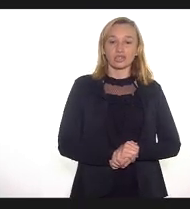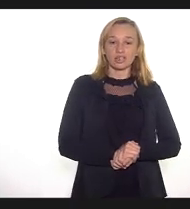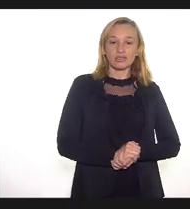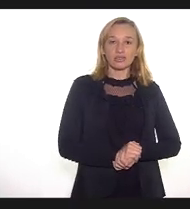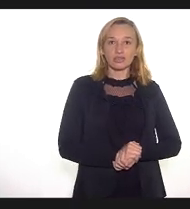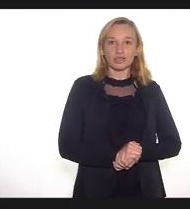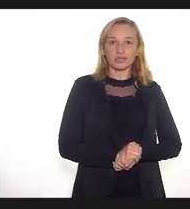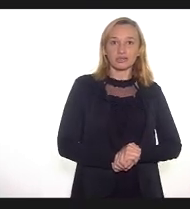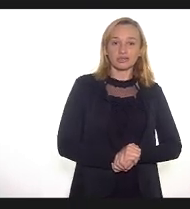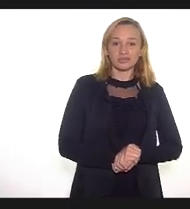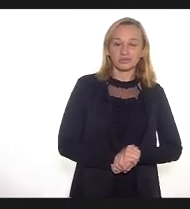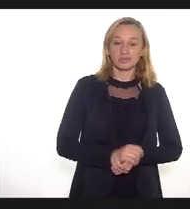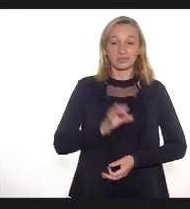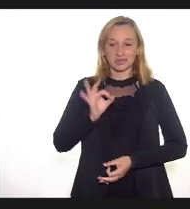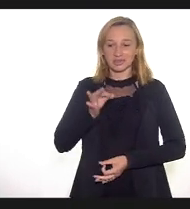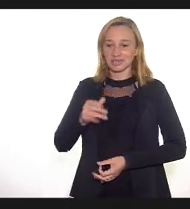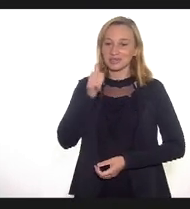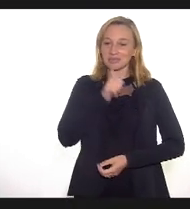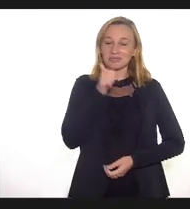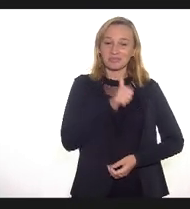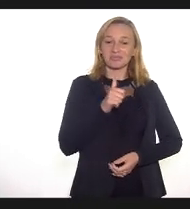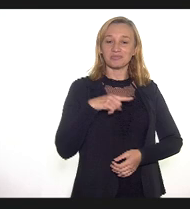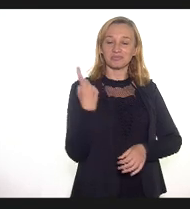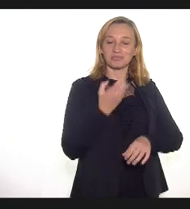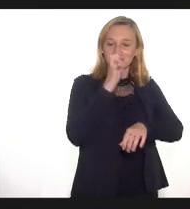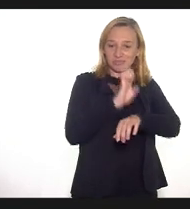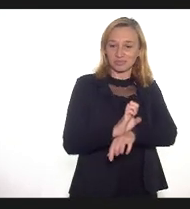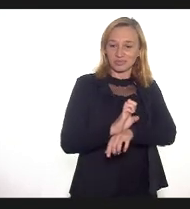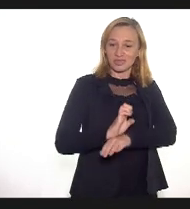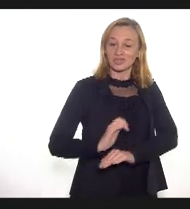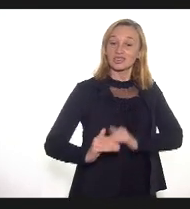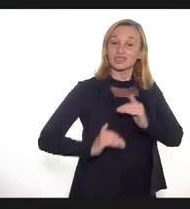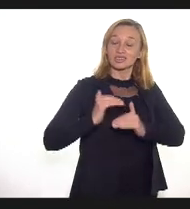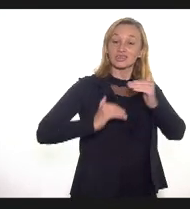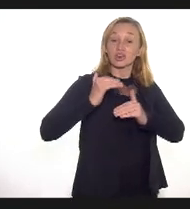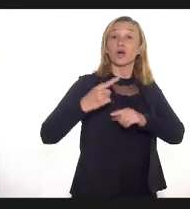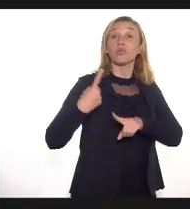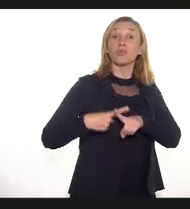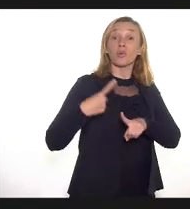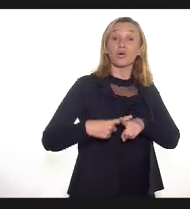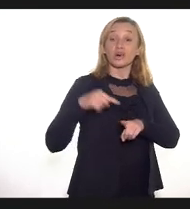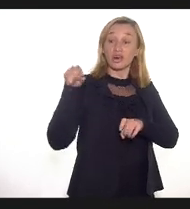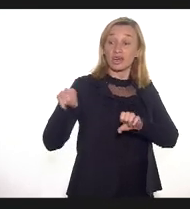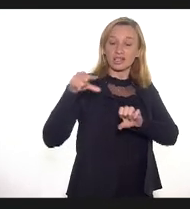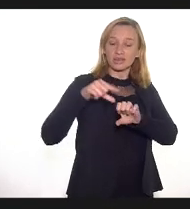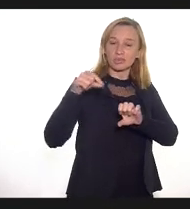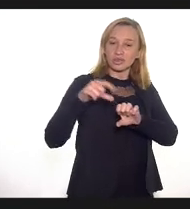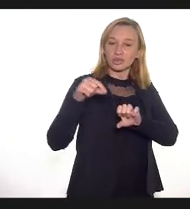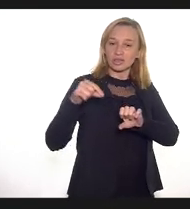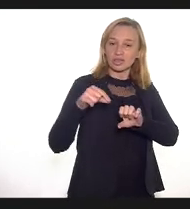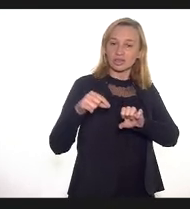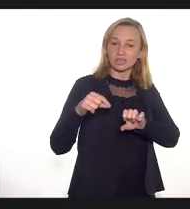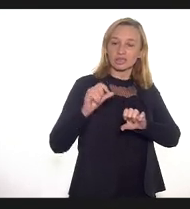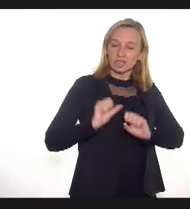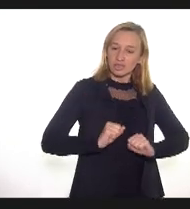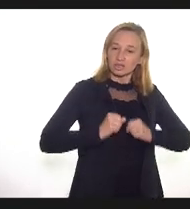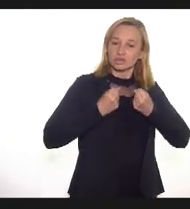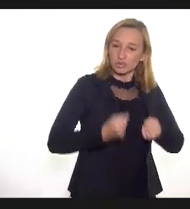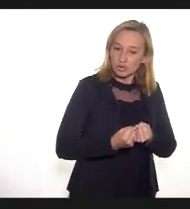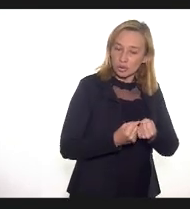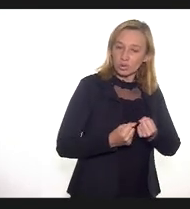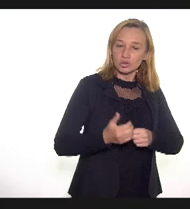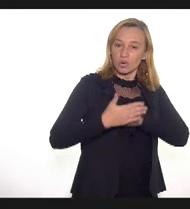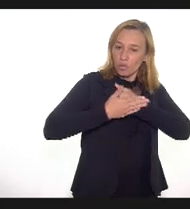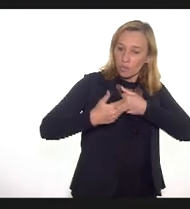através das mulheres, eu tenho certeza disso, que o nosso Estado vai crescer, porque esse empreendedorismo possui uma garra, um carinho,